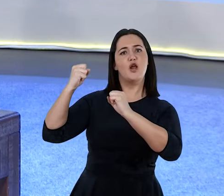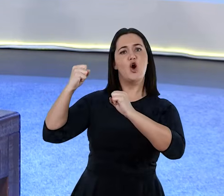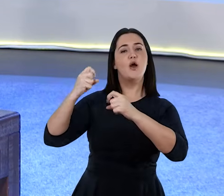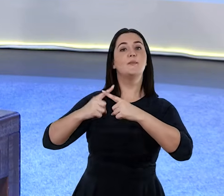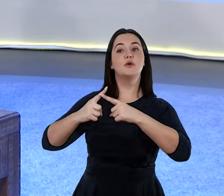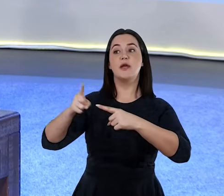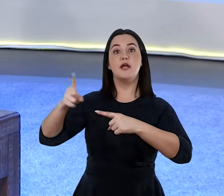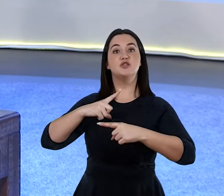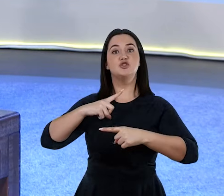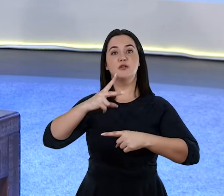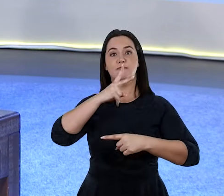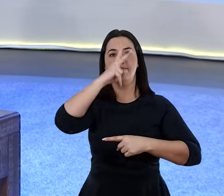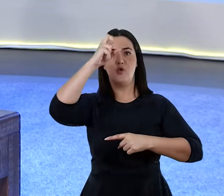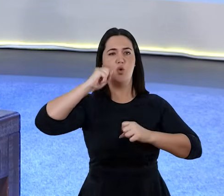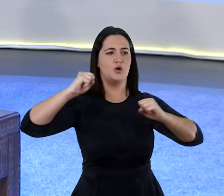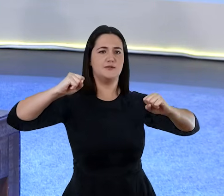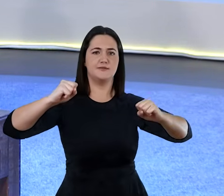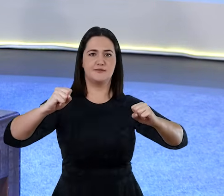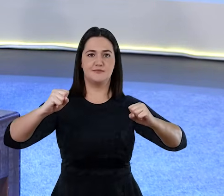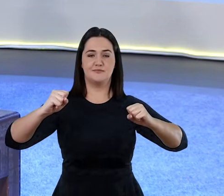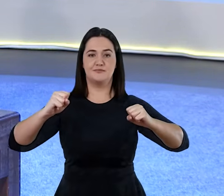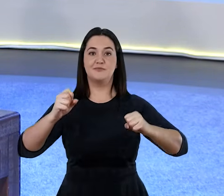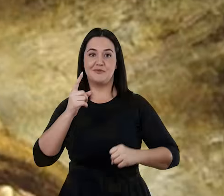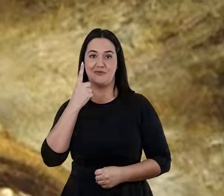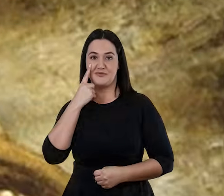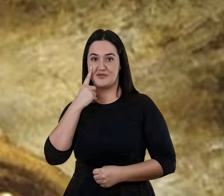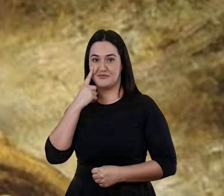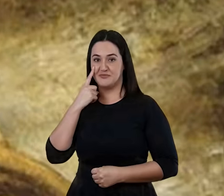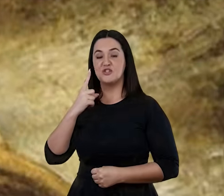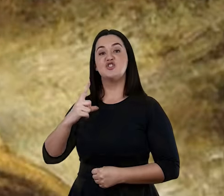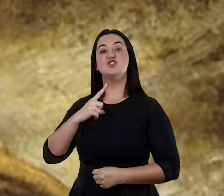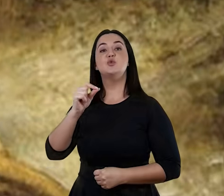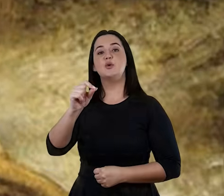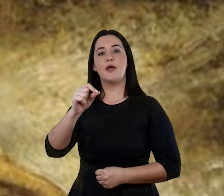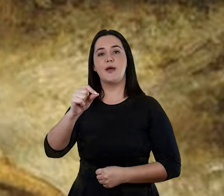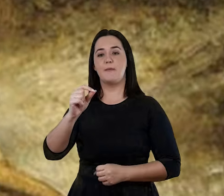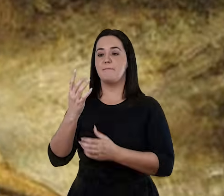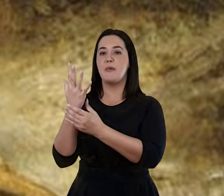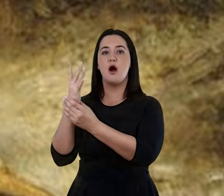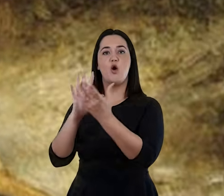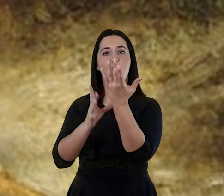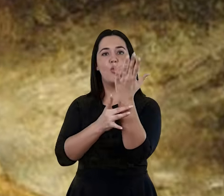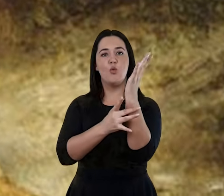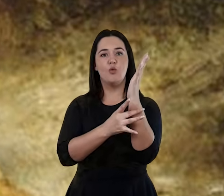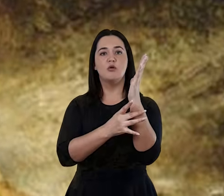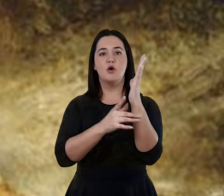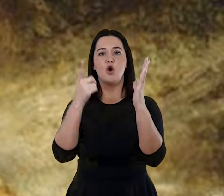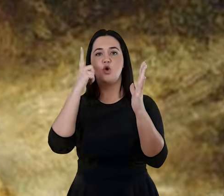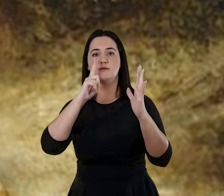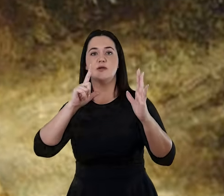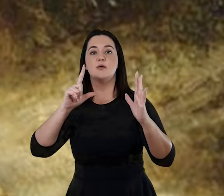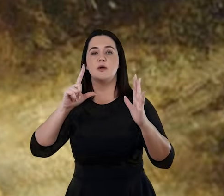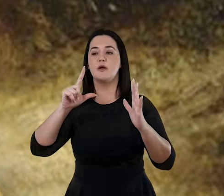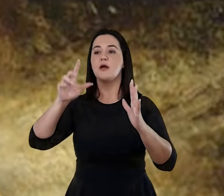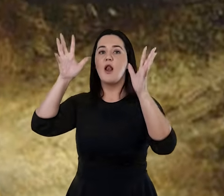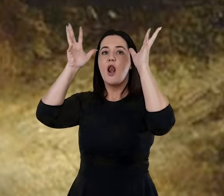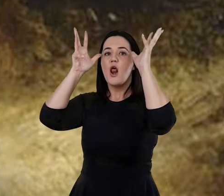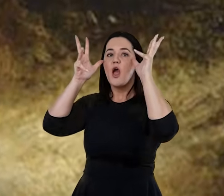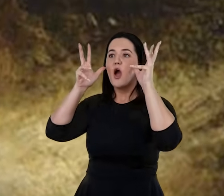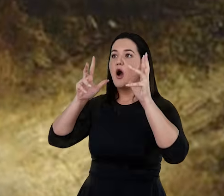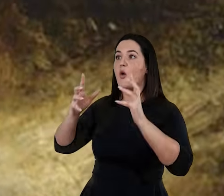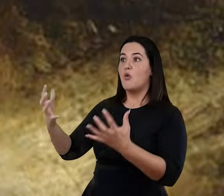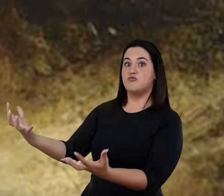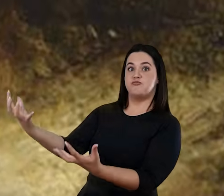porque ele revelou a sua tremenda e extraordinária força. Usando nada menos do que as suas próprias mãos, Sansão matou